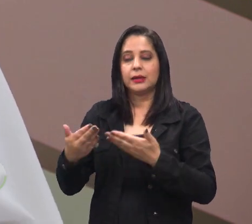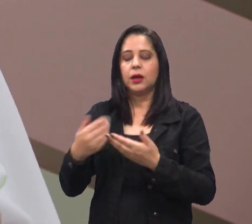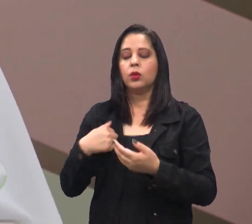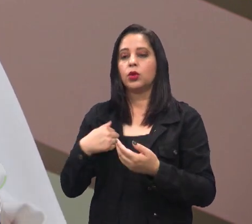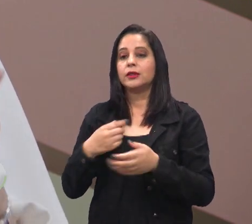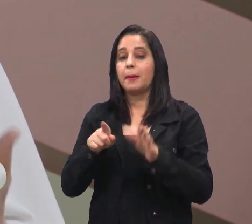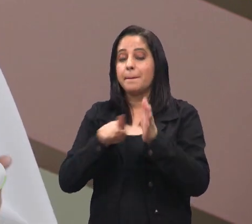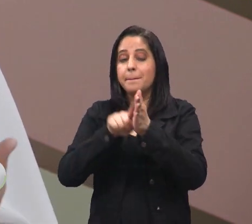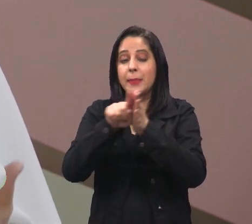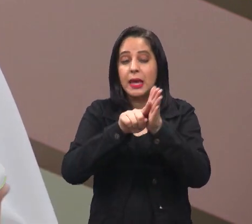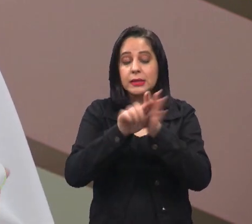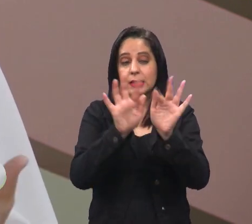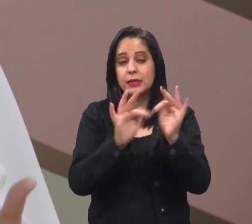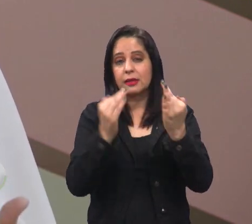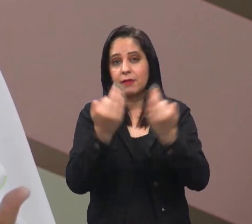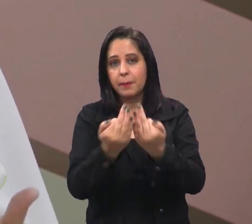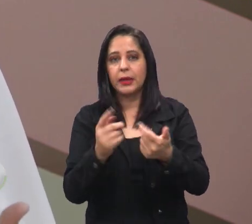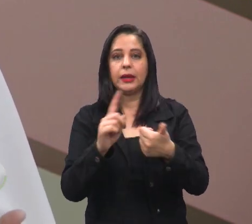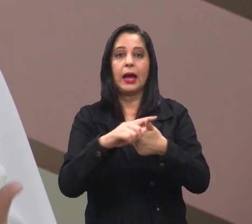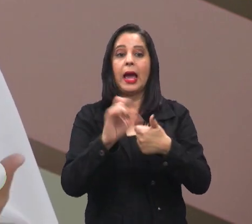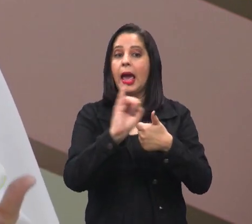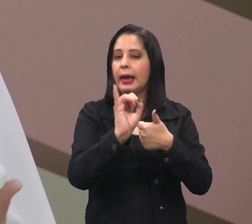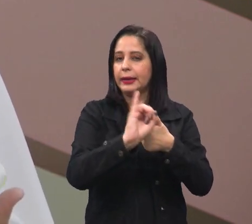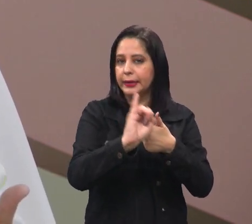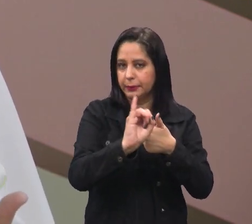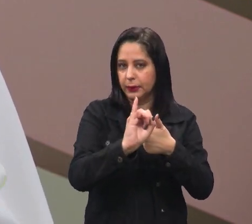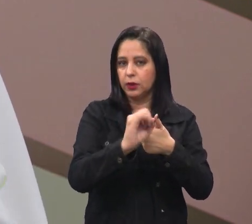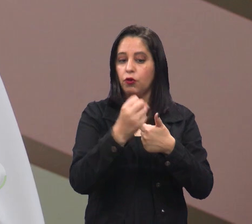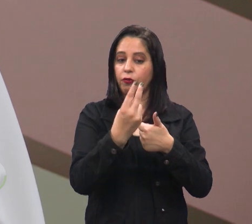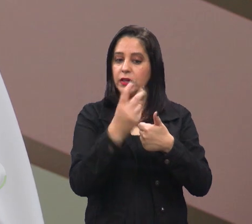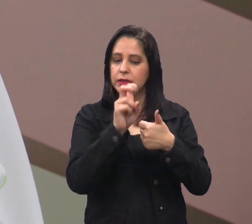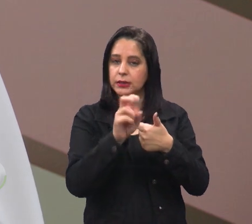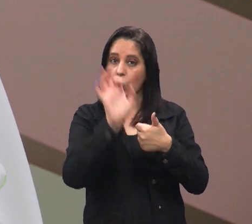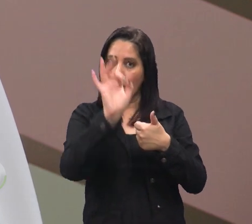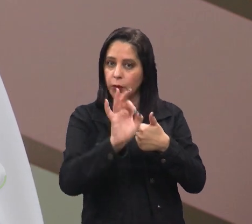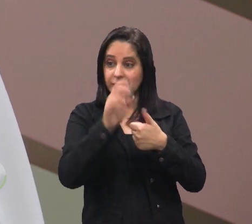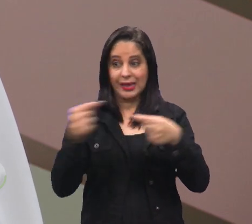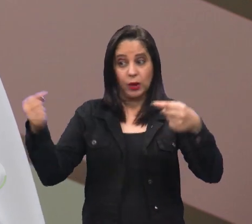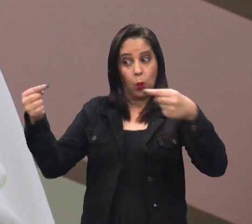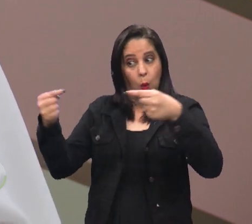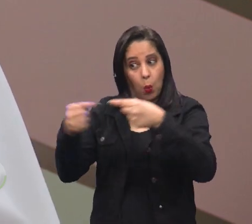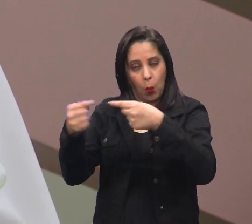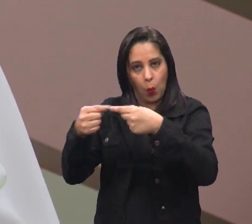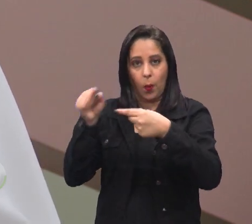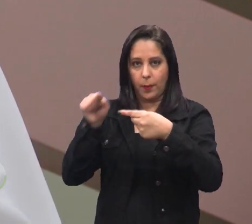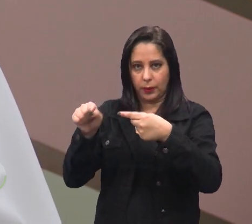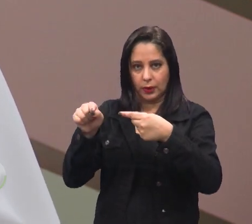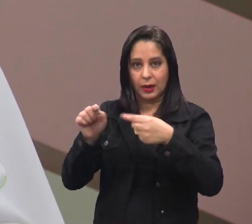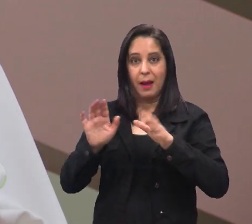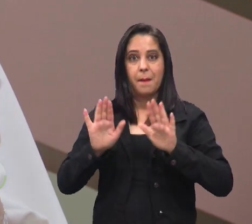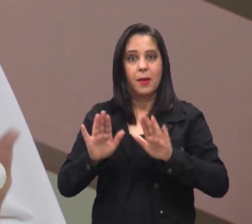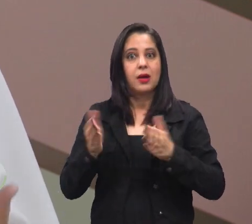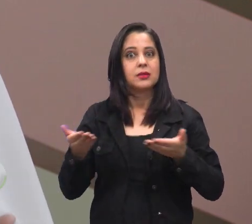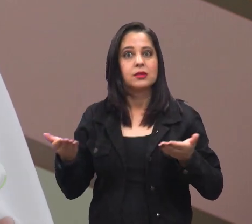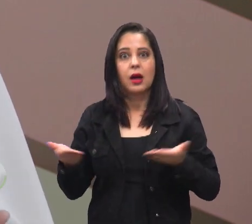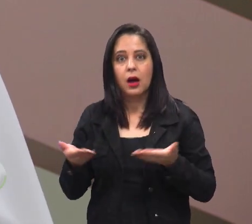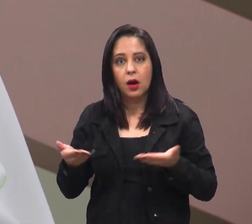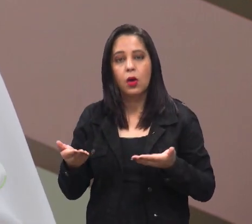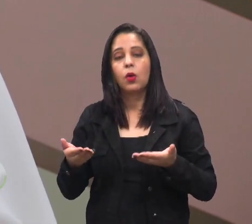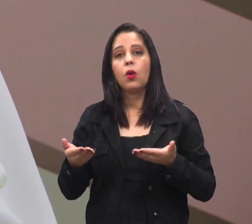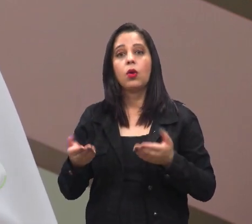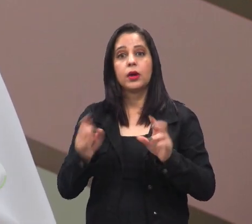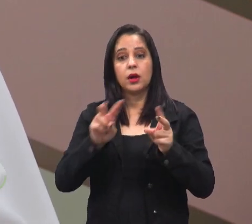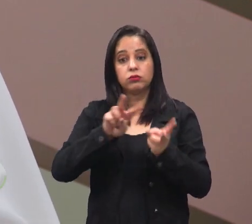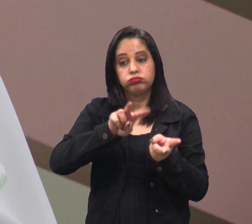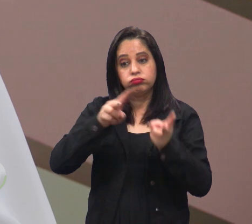família. Cada irmão tem uma chance de ser 25% compatível com o paciente. Mas hoje o transplante avançou muito.